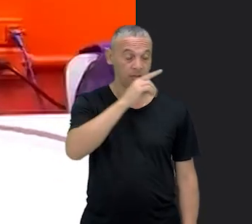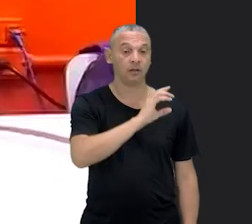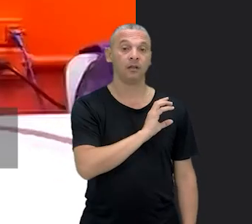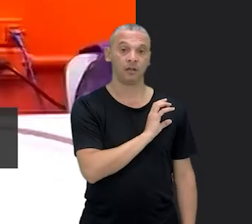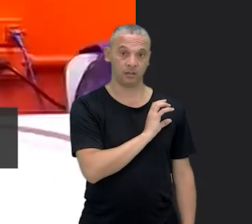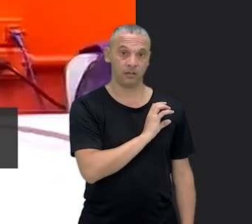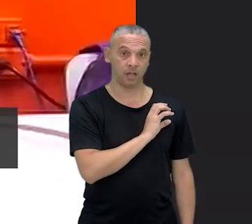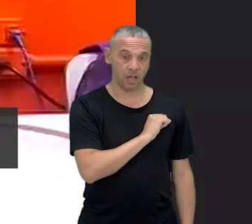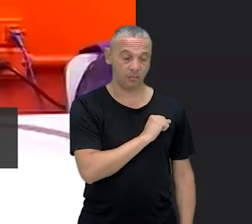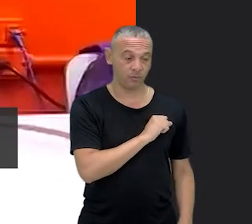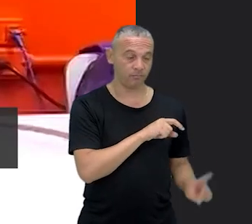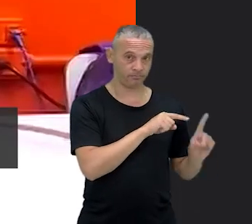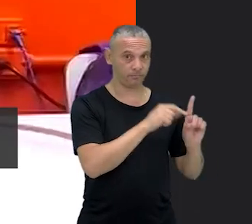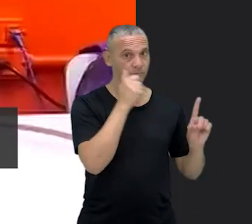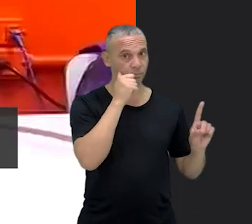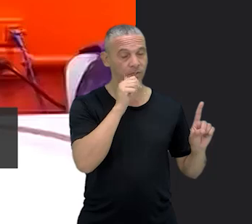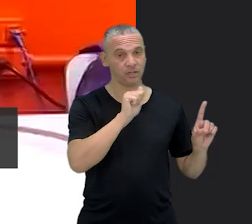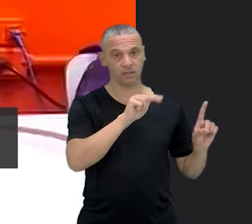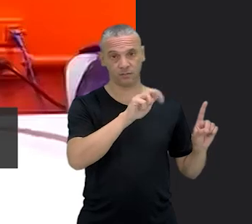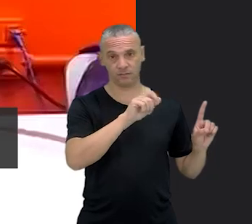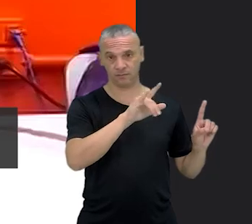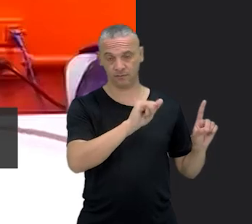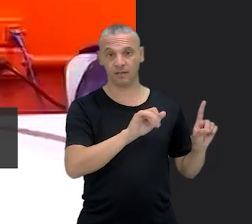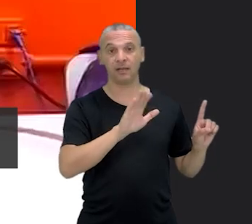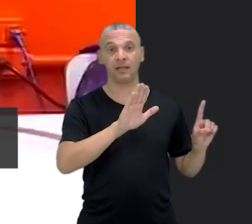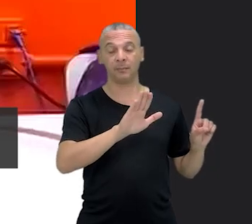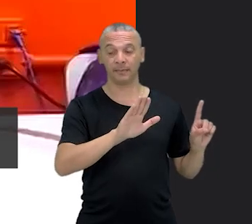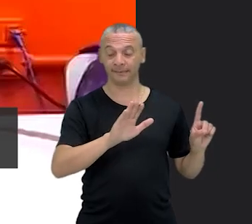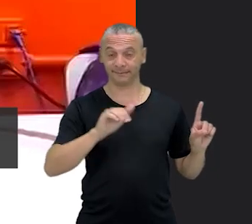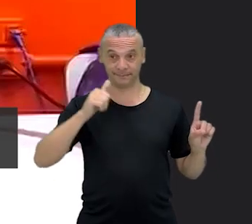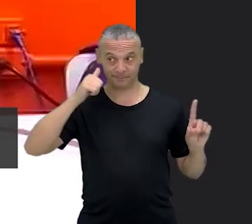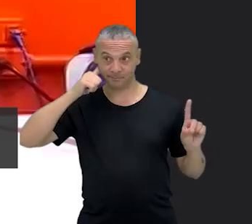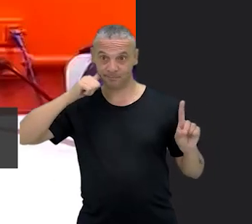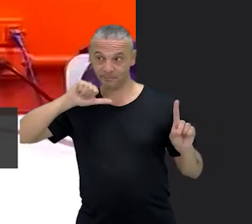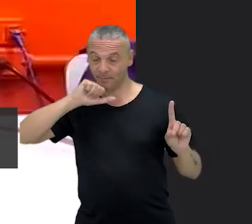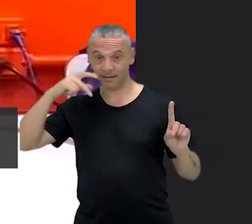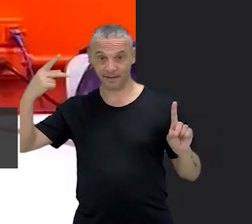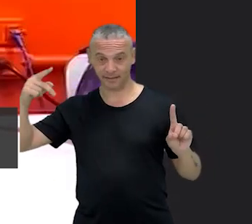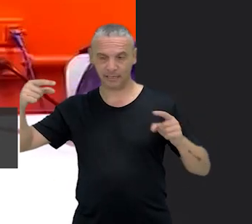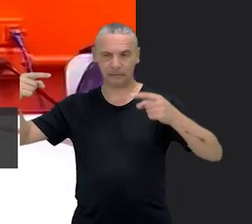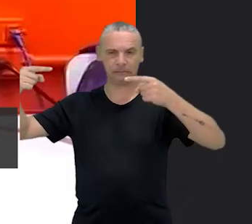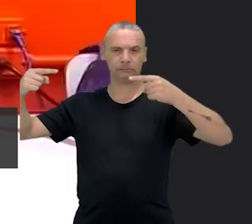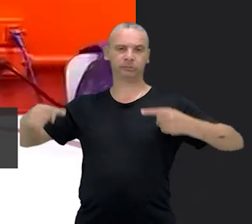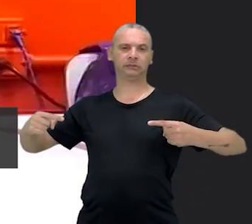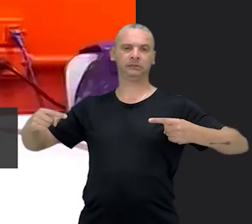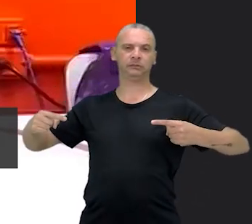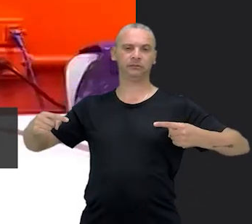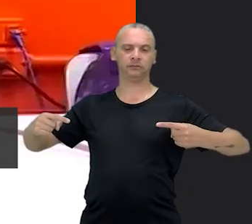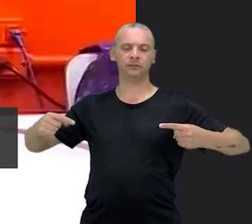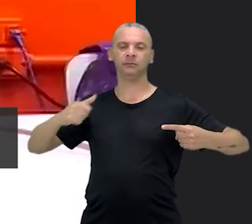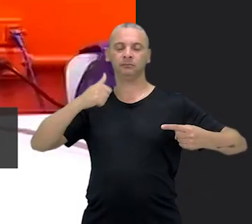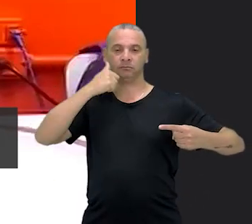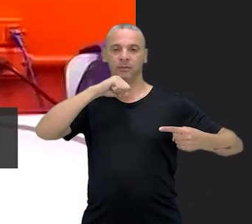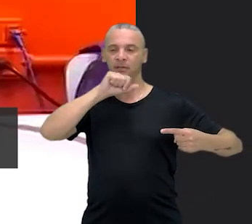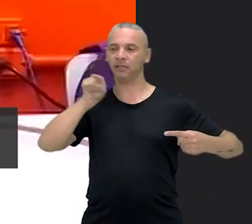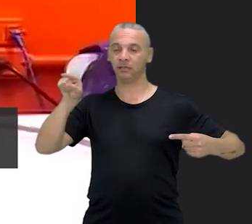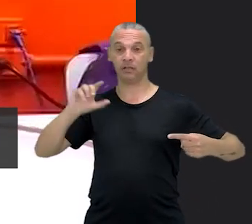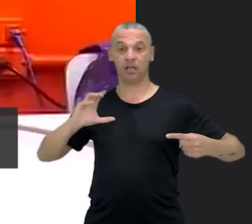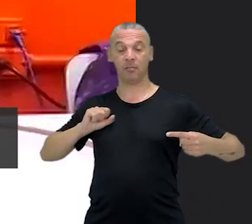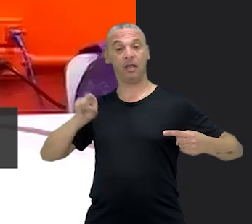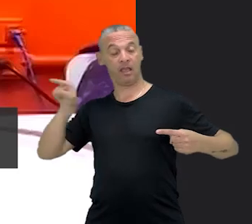Aurélia, só que ele também teve muita pressão da mãe, né? A mãe também queria que ele crescesse dentro